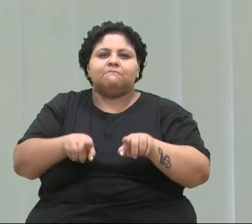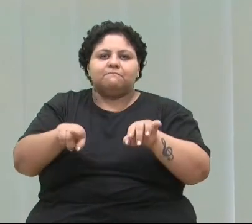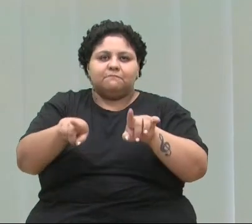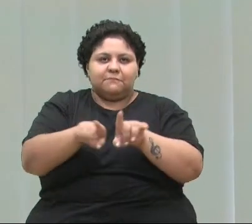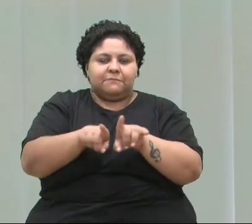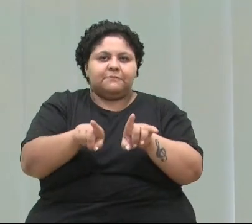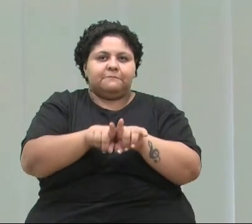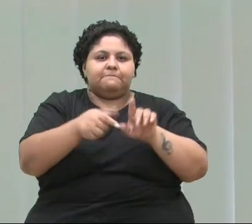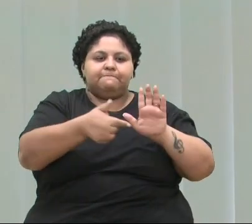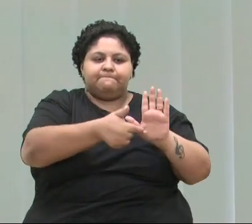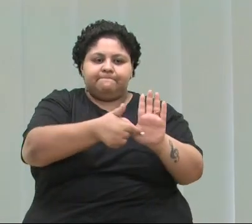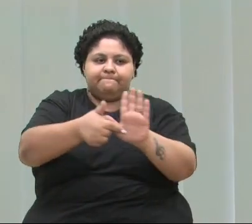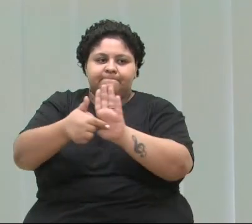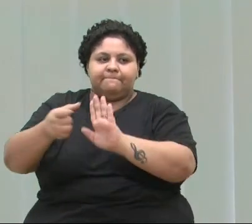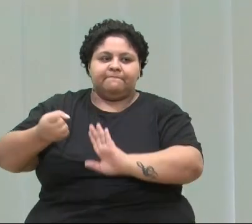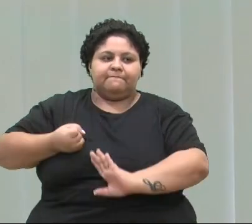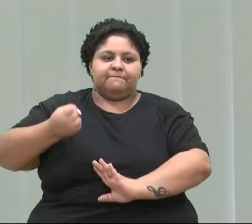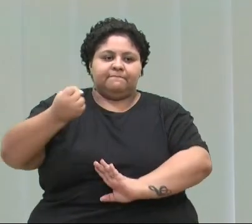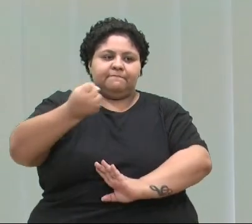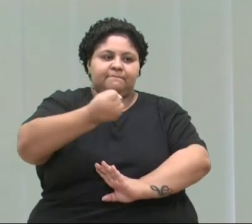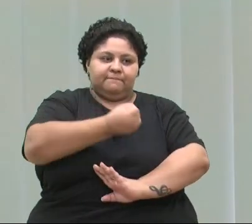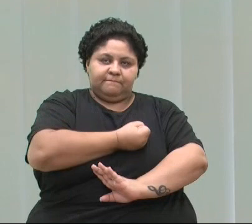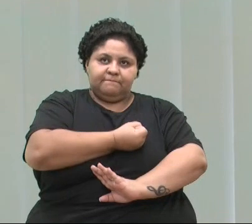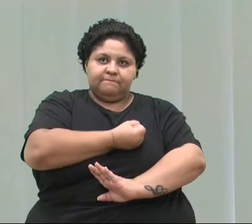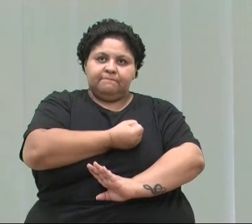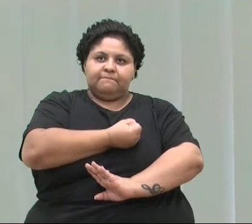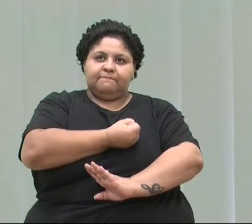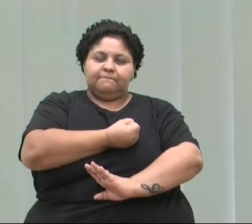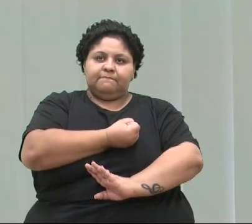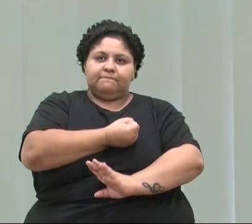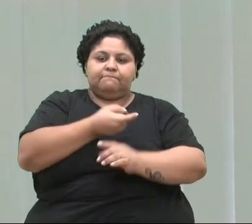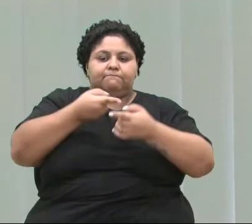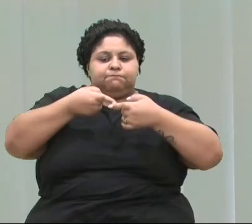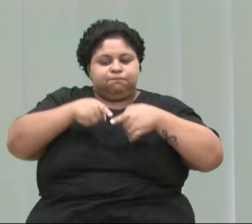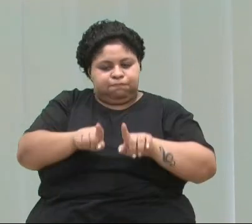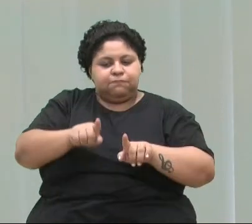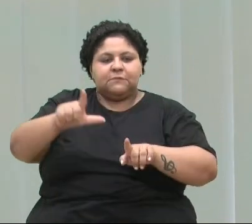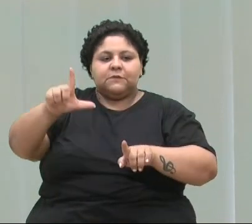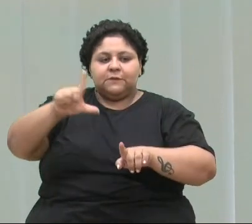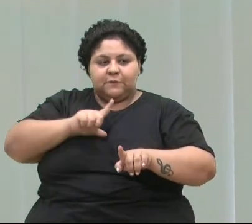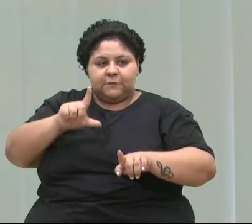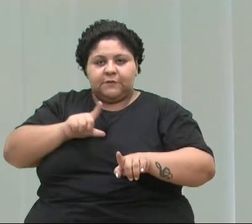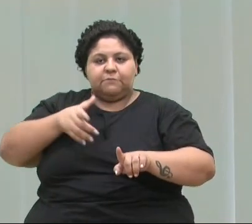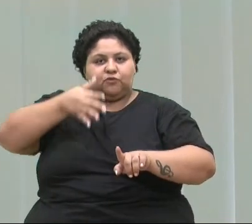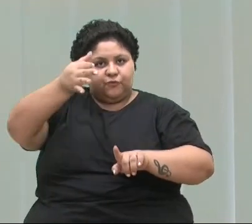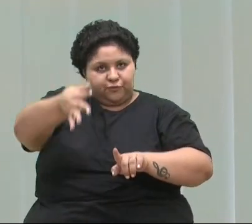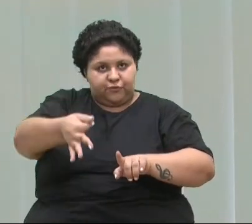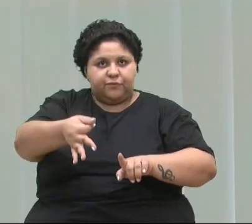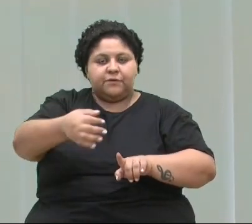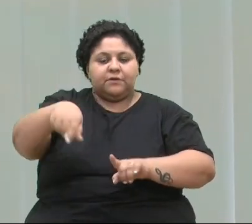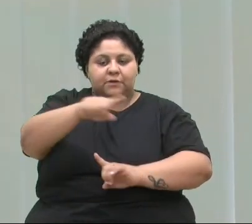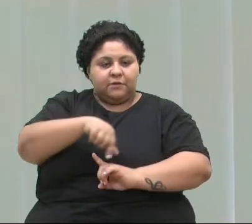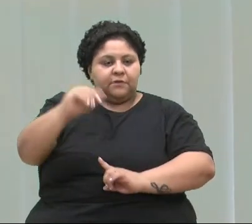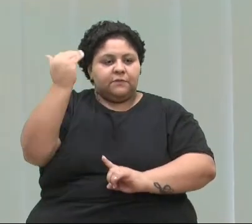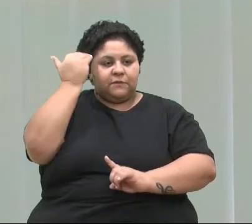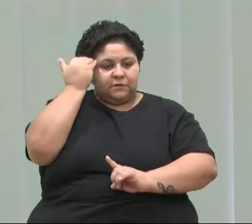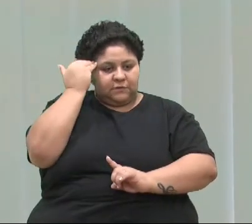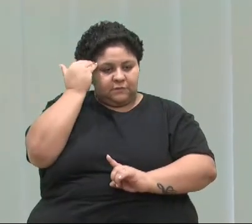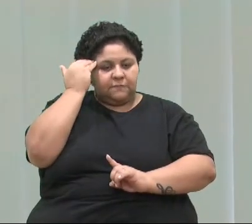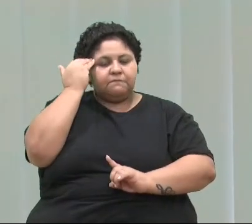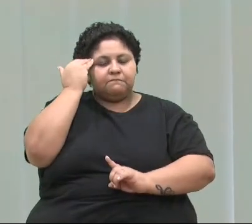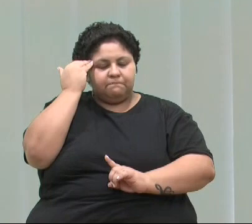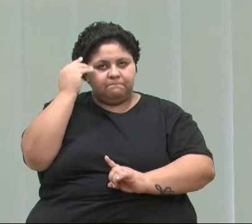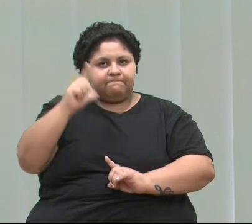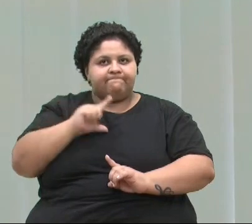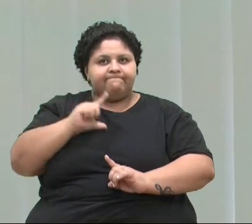nos números. E, apesar de todos os desafios que ainda temos pela frente, a gente sabe que tem